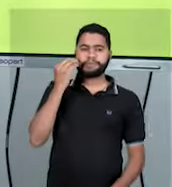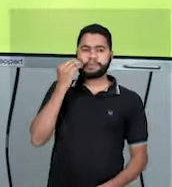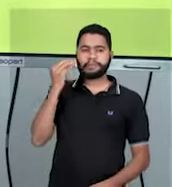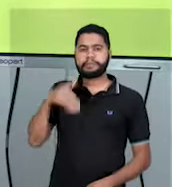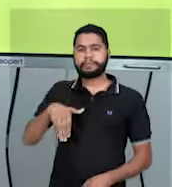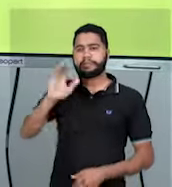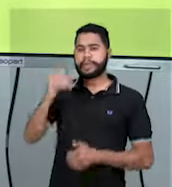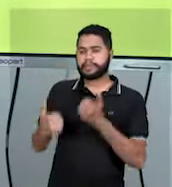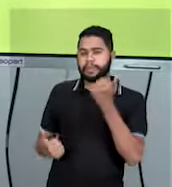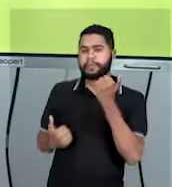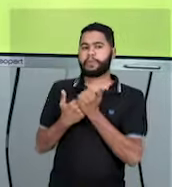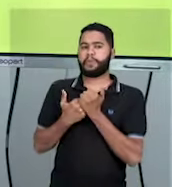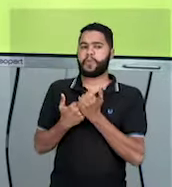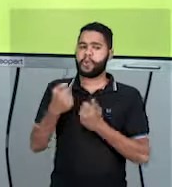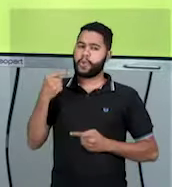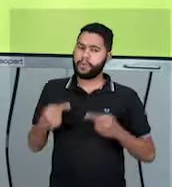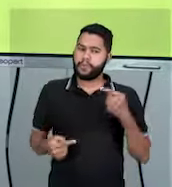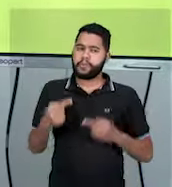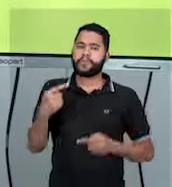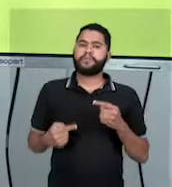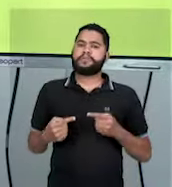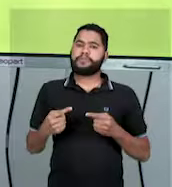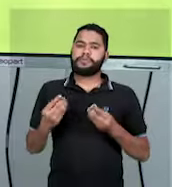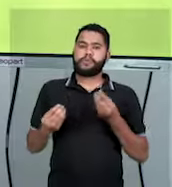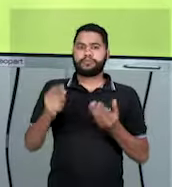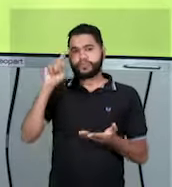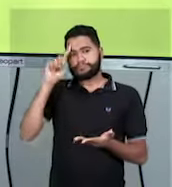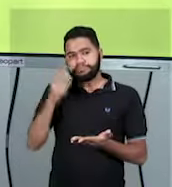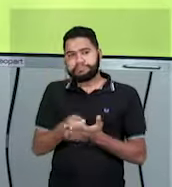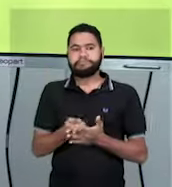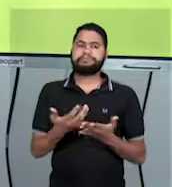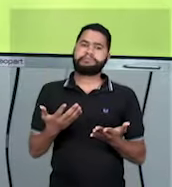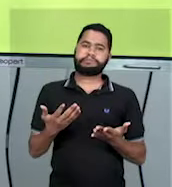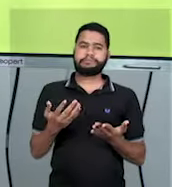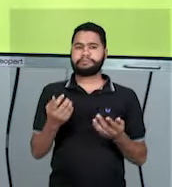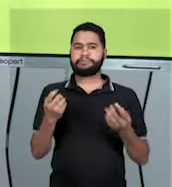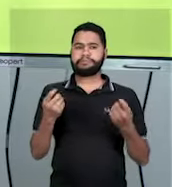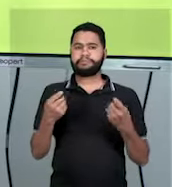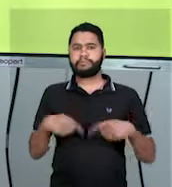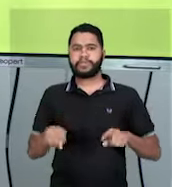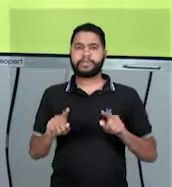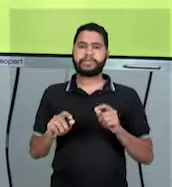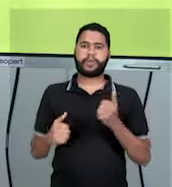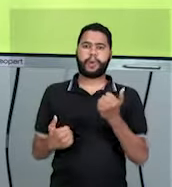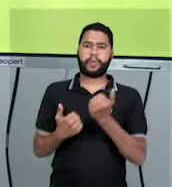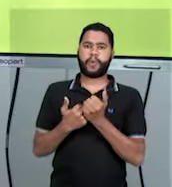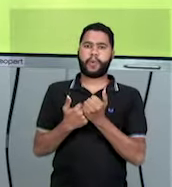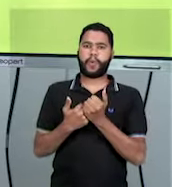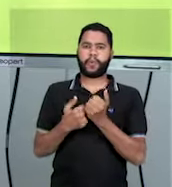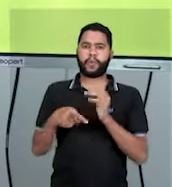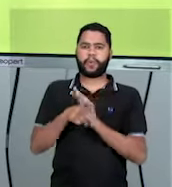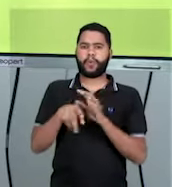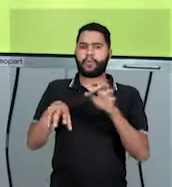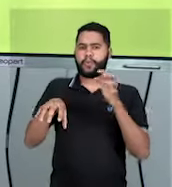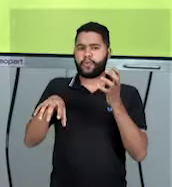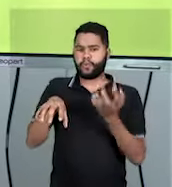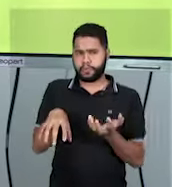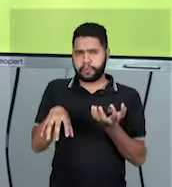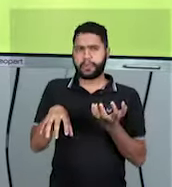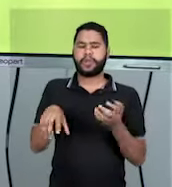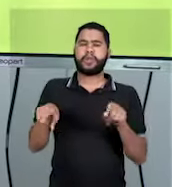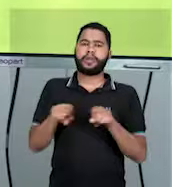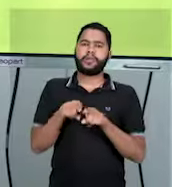apoio político, maior poder de decisão, sem precisar do apoio do Congresso Nacional, de